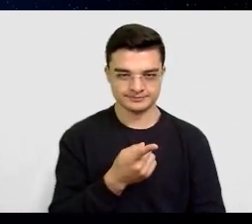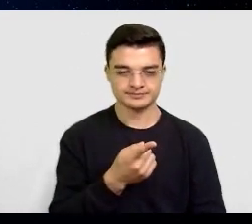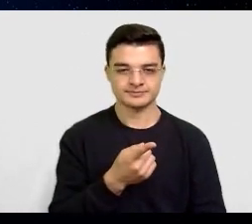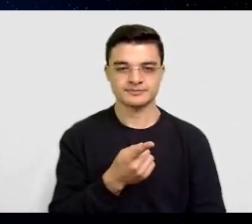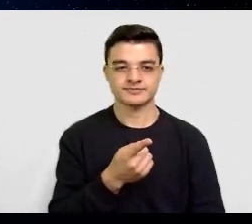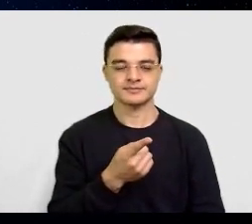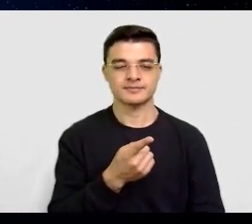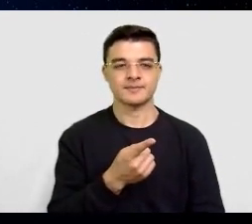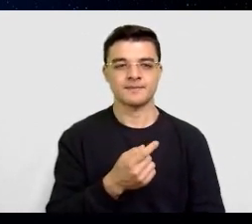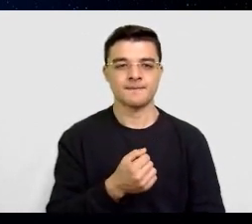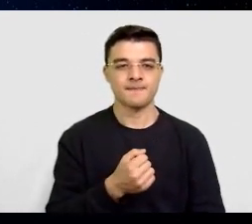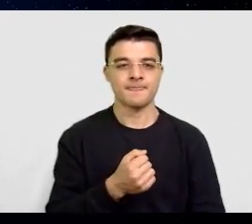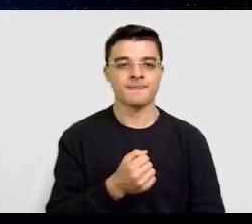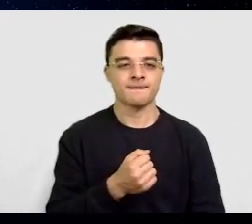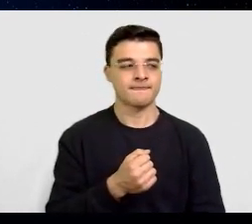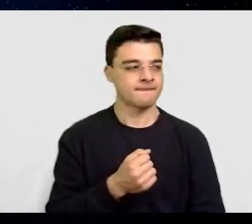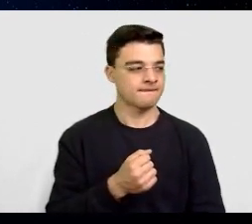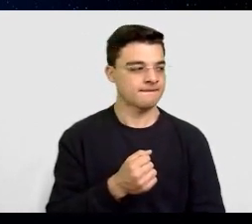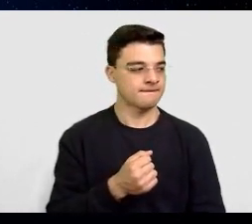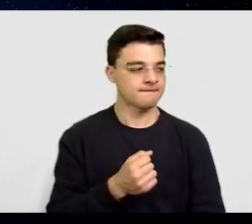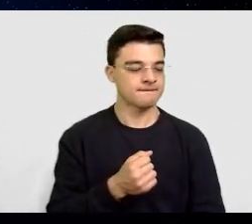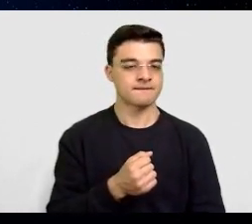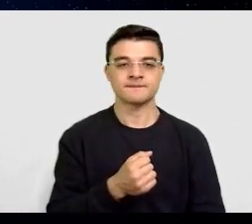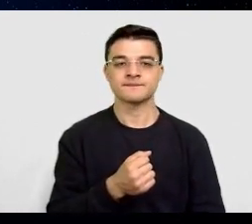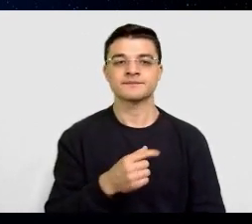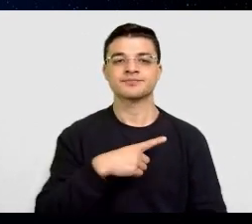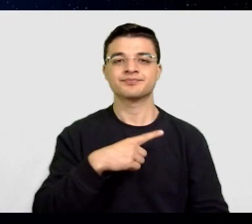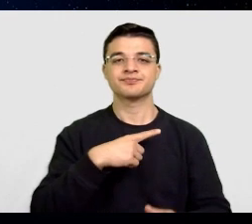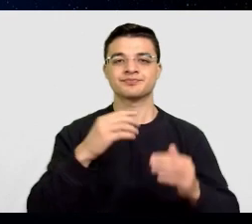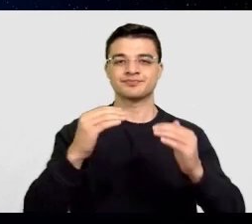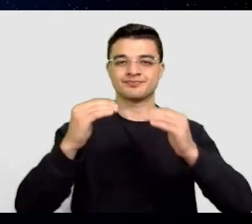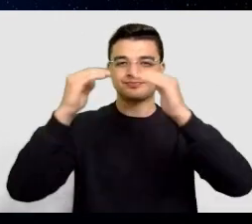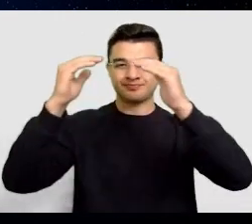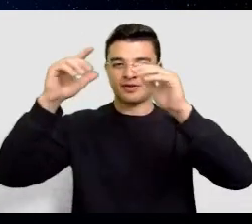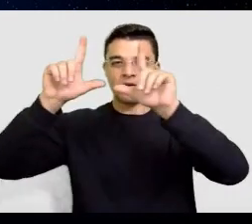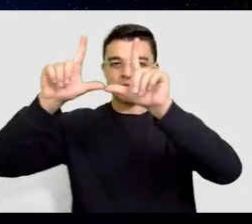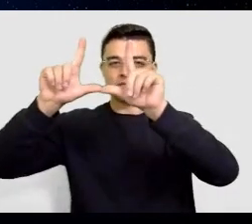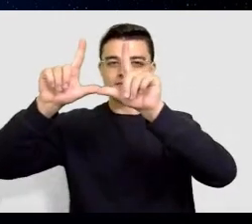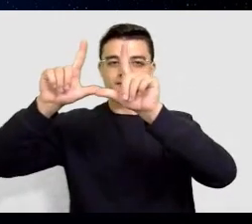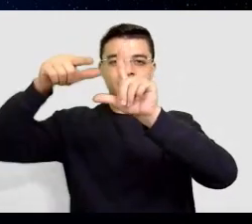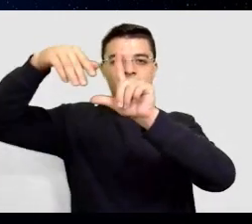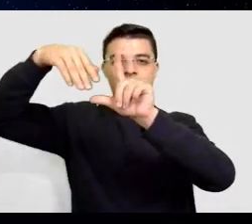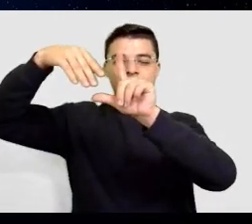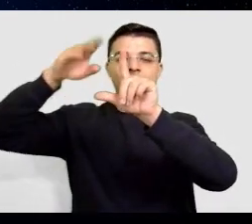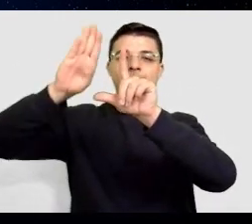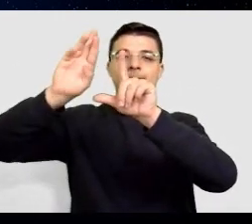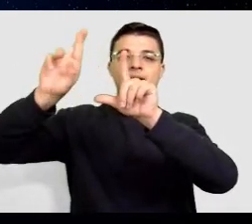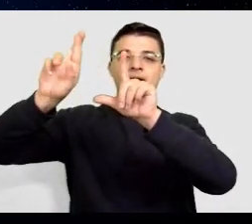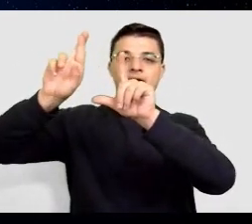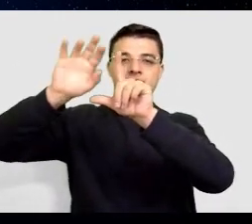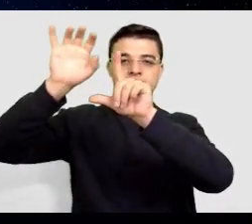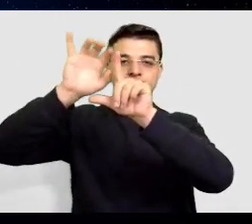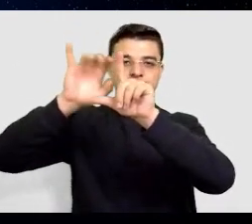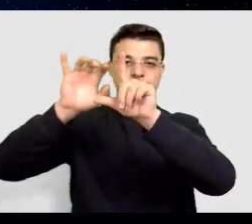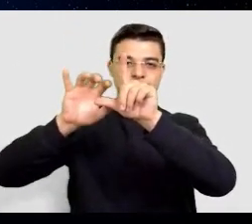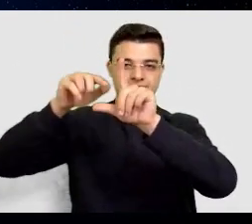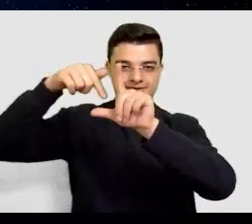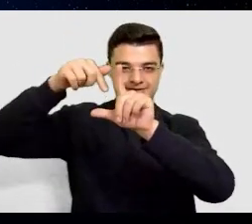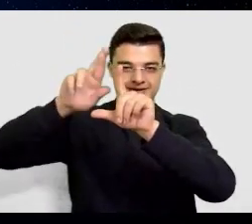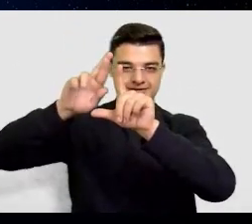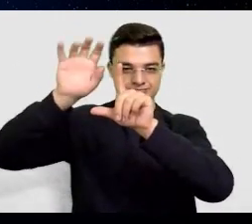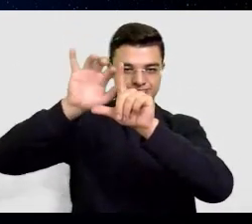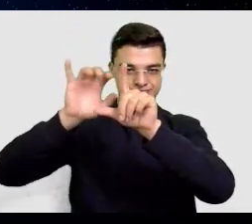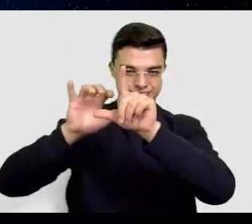vocês vão ver aí no canto superior que tem o código, né, de um exemplo de BR Code, como que fica esse QR Code, e embaixo eu coloquei